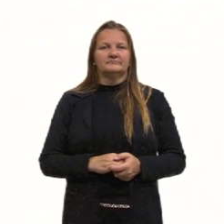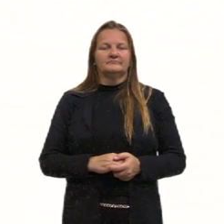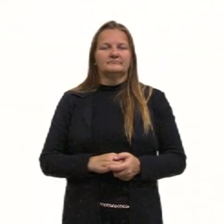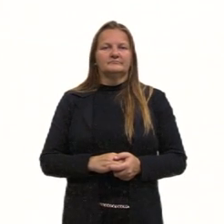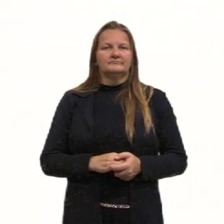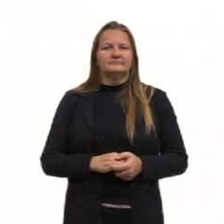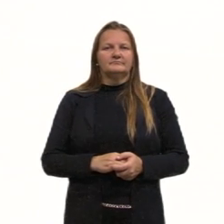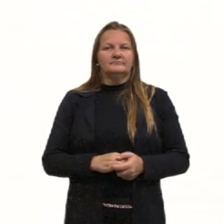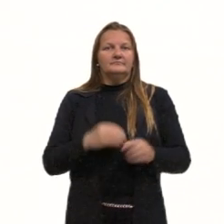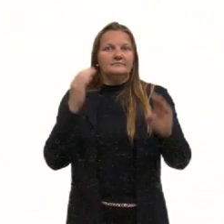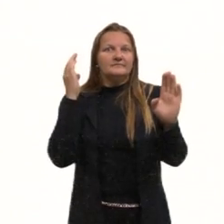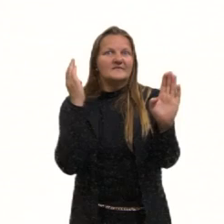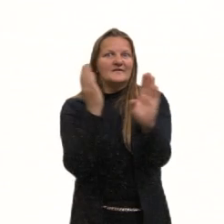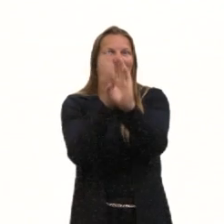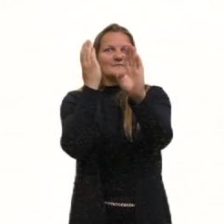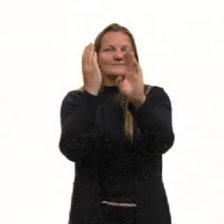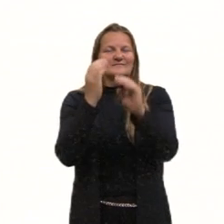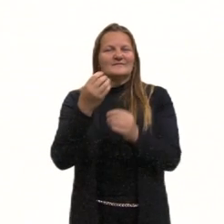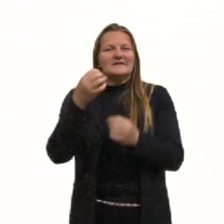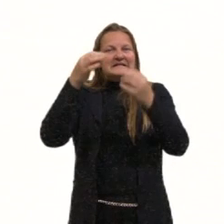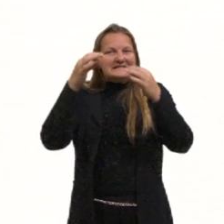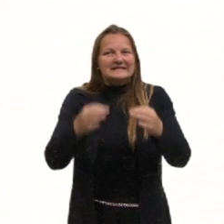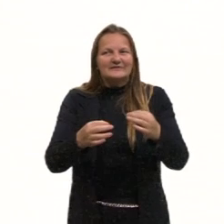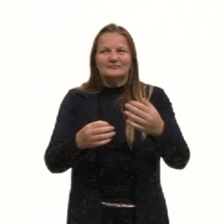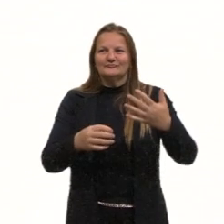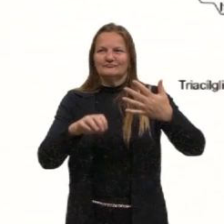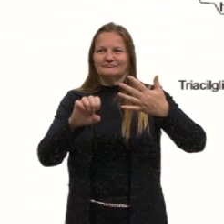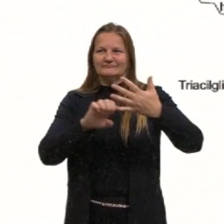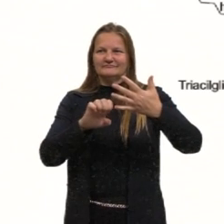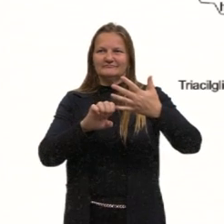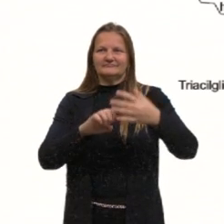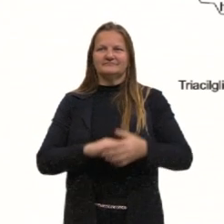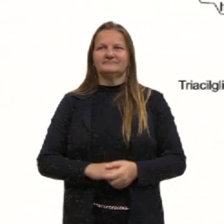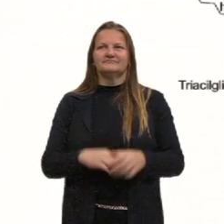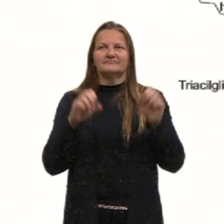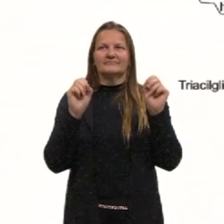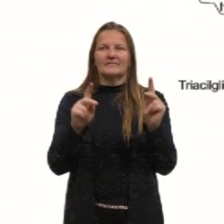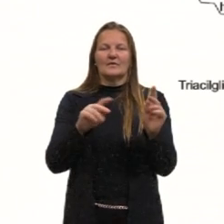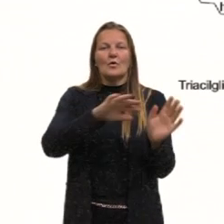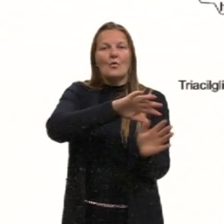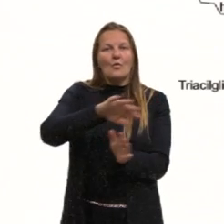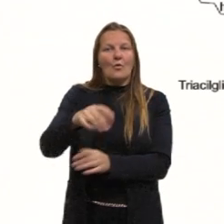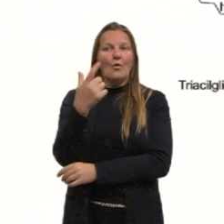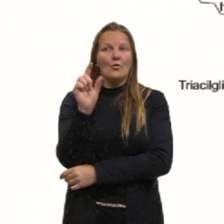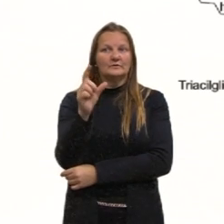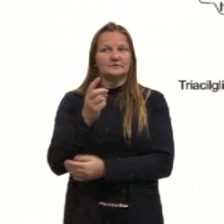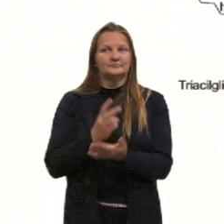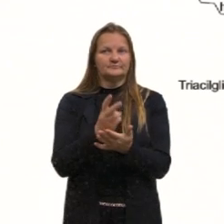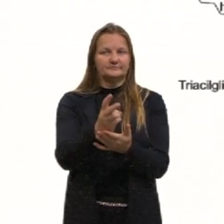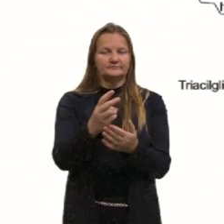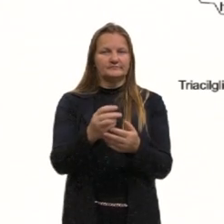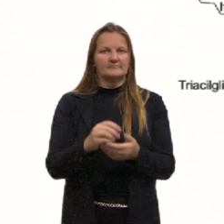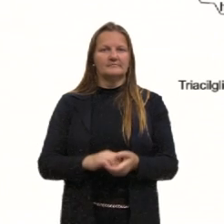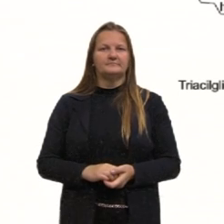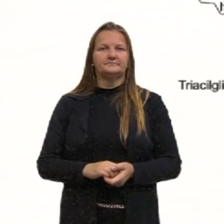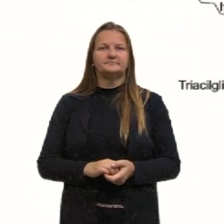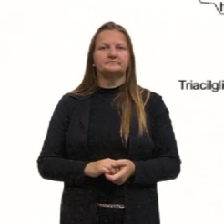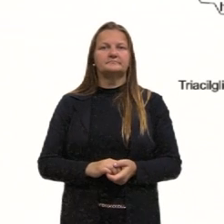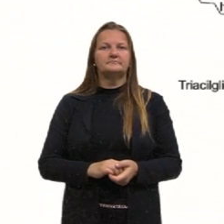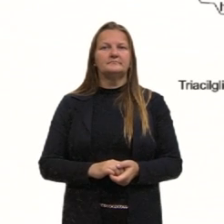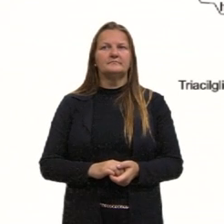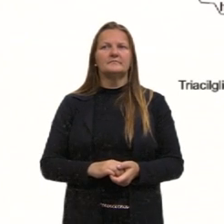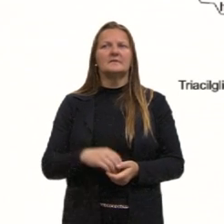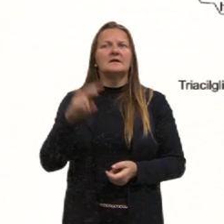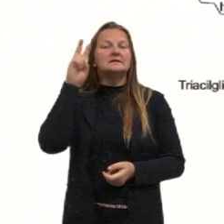alternativas e chegar aí numa alternativa correta OK seguindo com as questões esse aqui é uma questão da